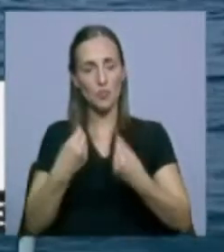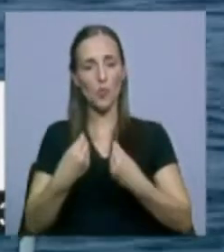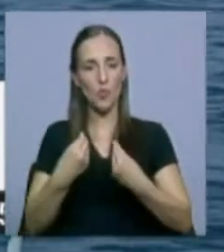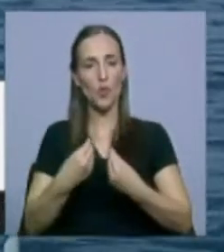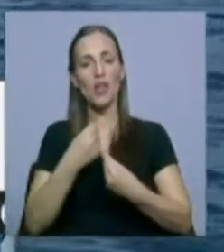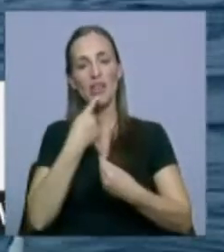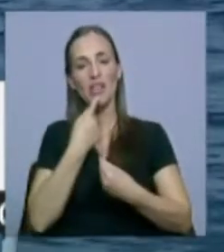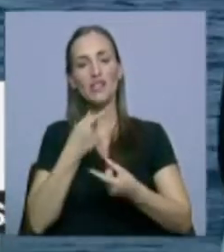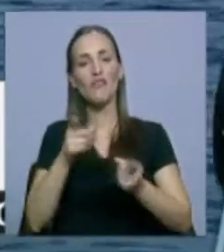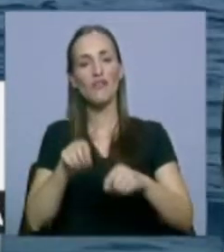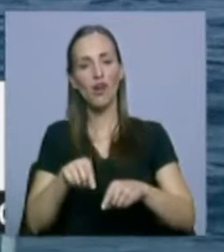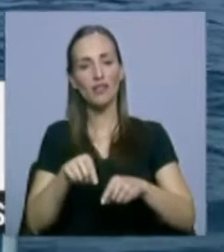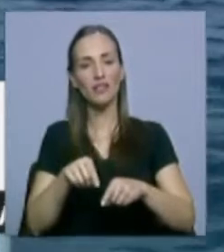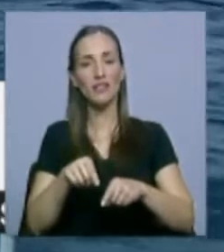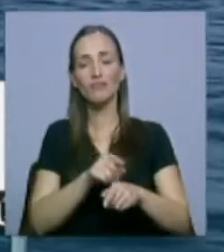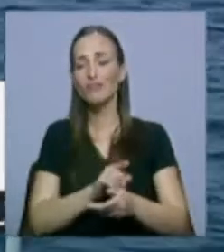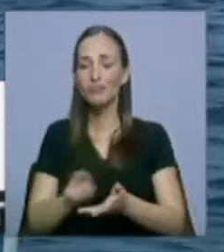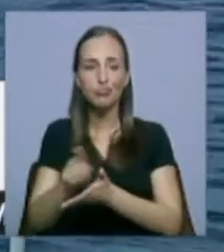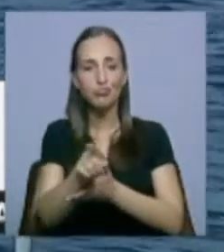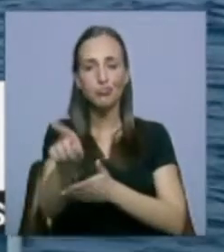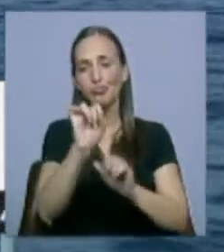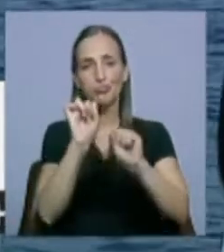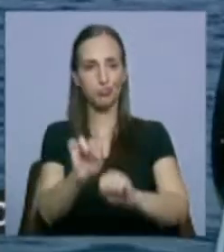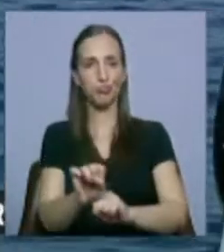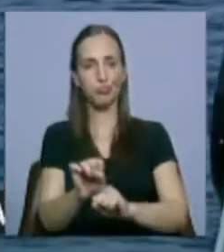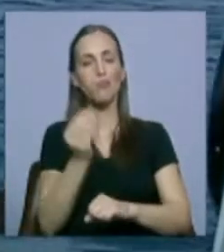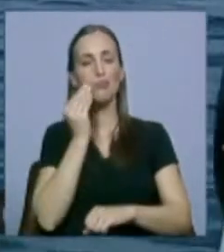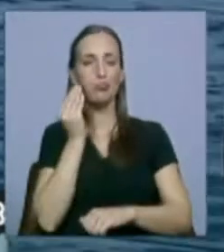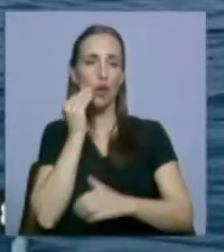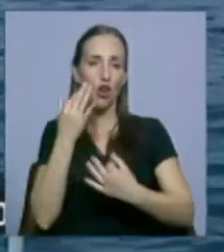regressado àquilo que são as suas rotas de migração e àquilo que é o comportamento normal nesta espécie.